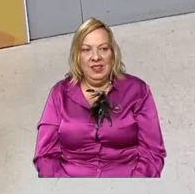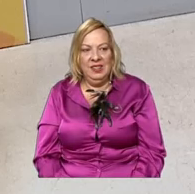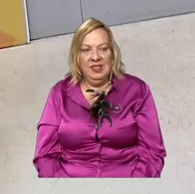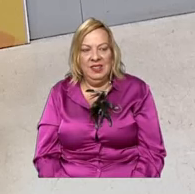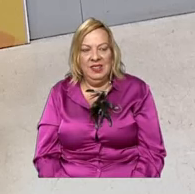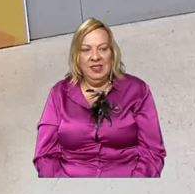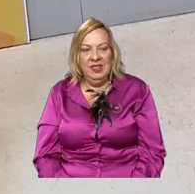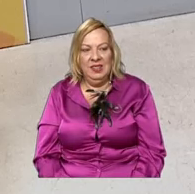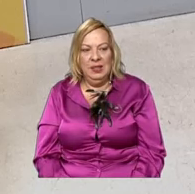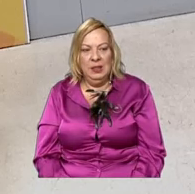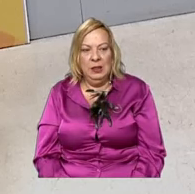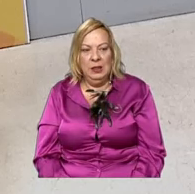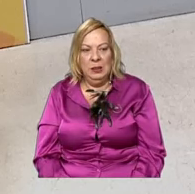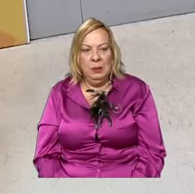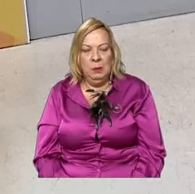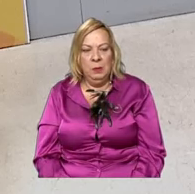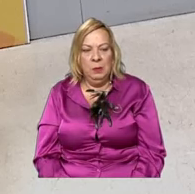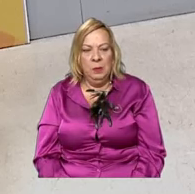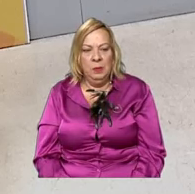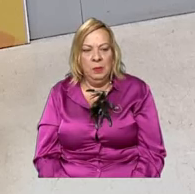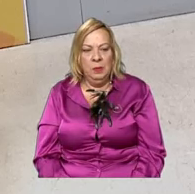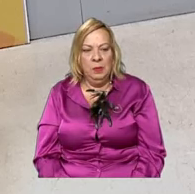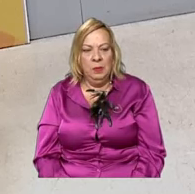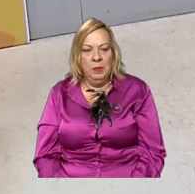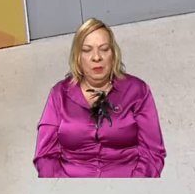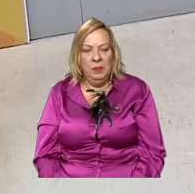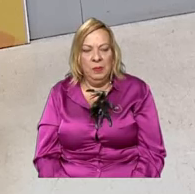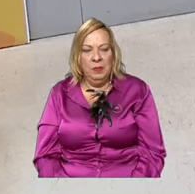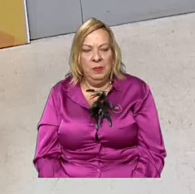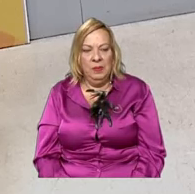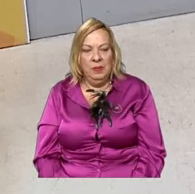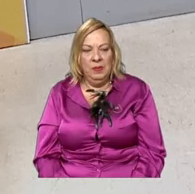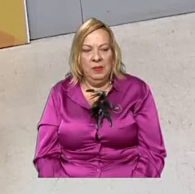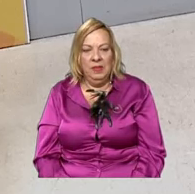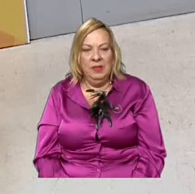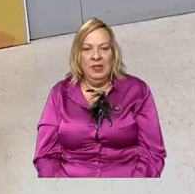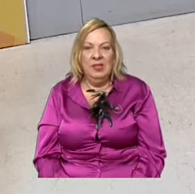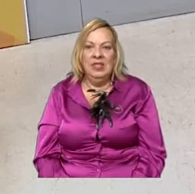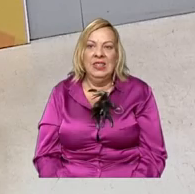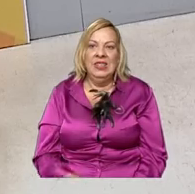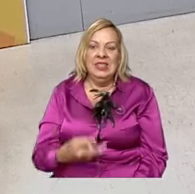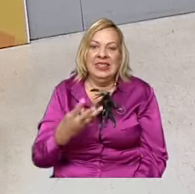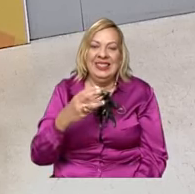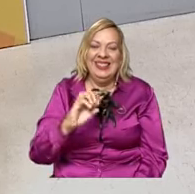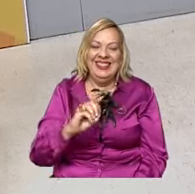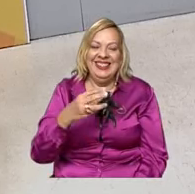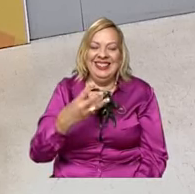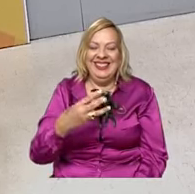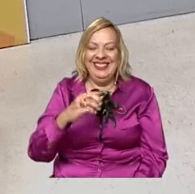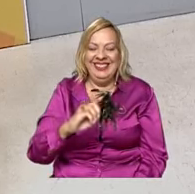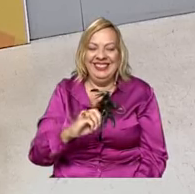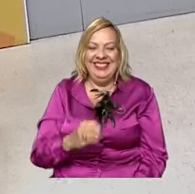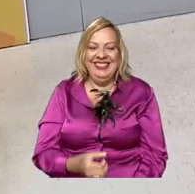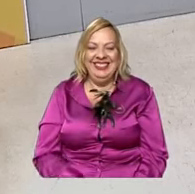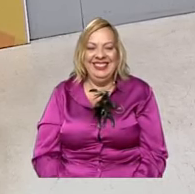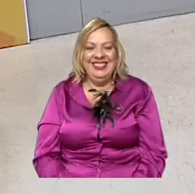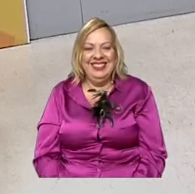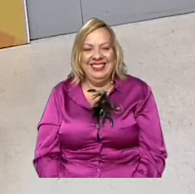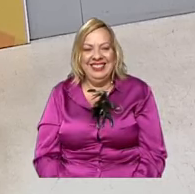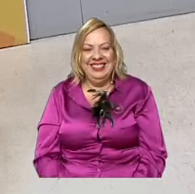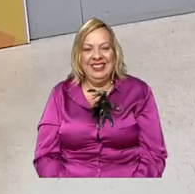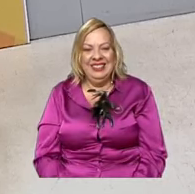chique demais, viu? Ó, esse Júnior tá demais, tá chique. Olha o 30 pra começar muito bem, minha gente.